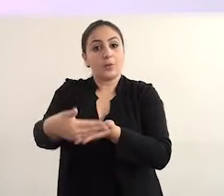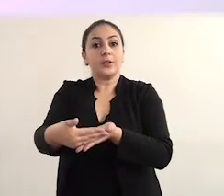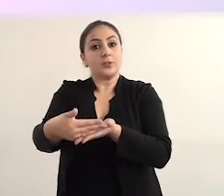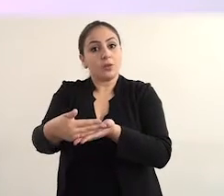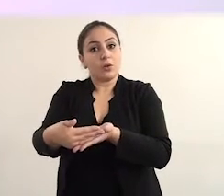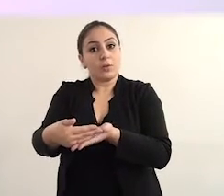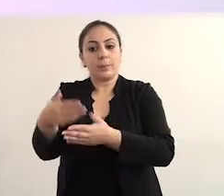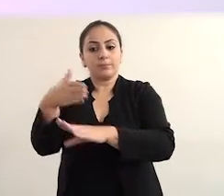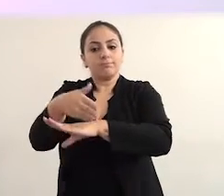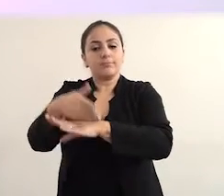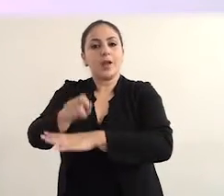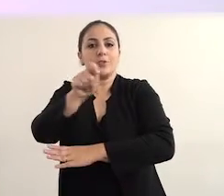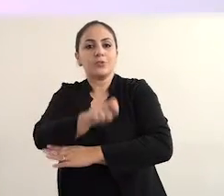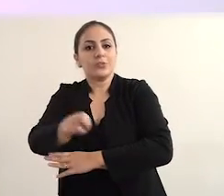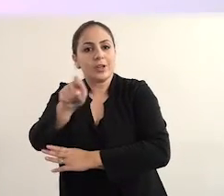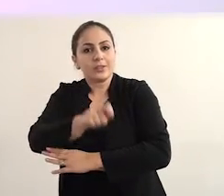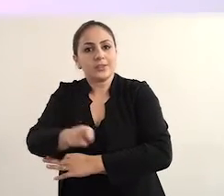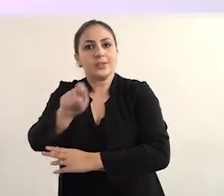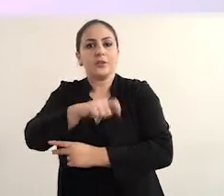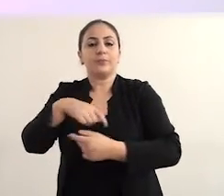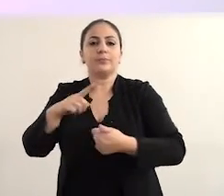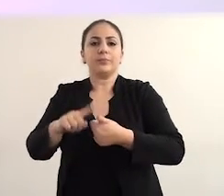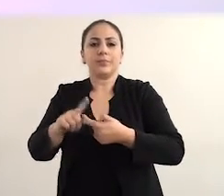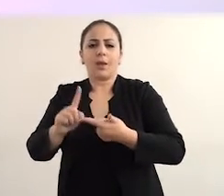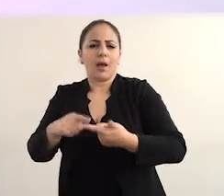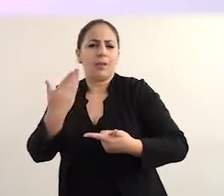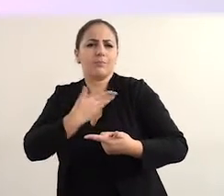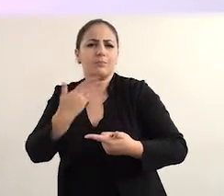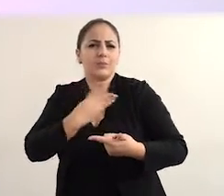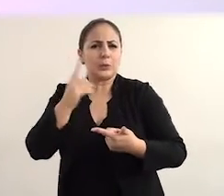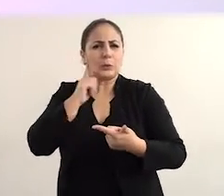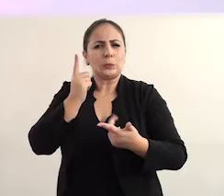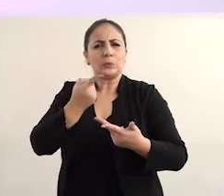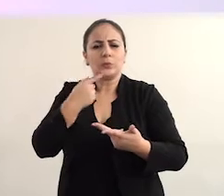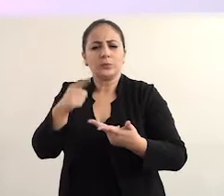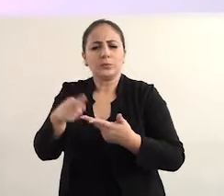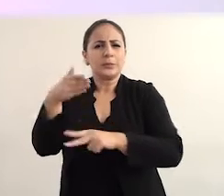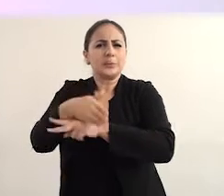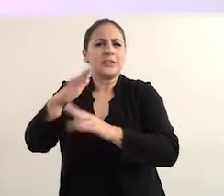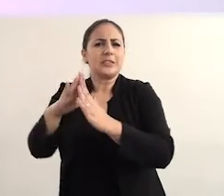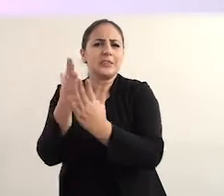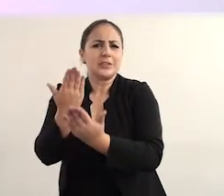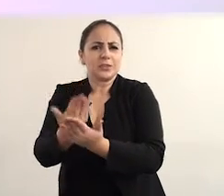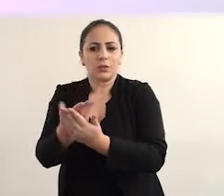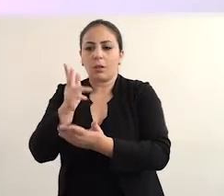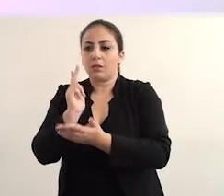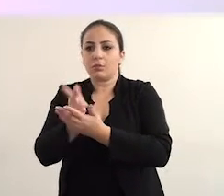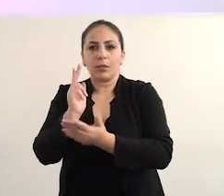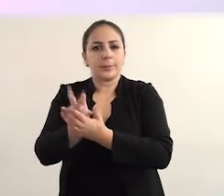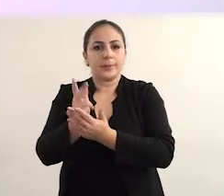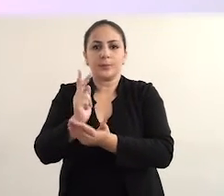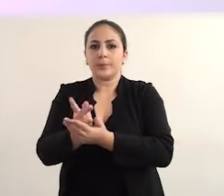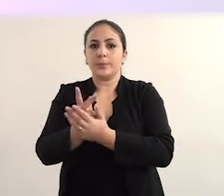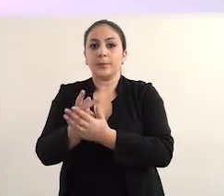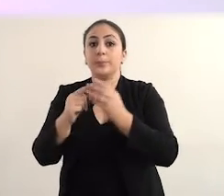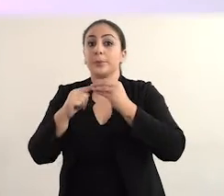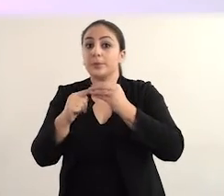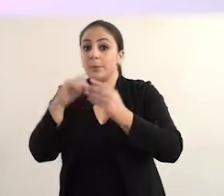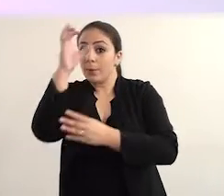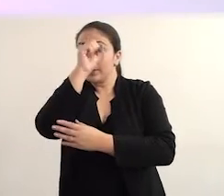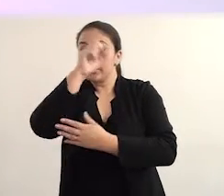nas associações, ter amigos surdos na escola e sempre aprendendo Libras.